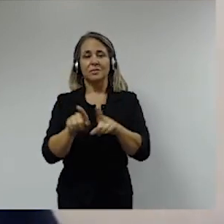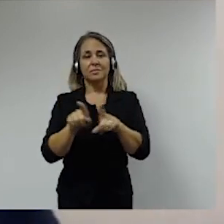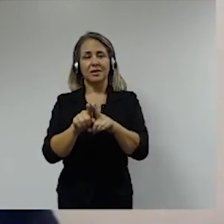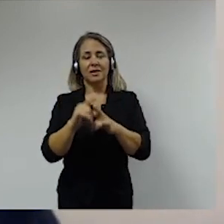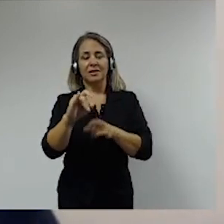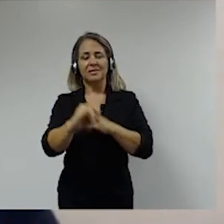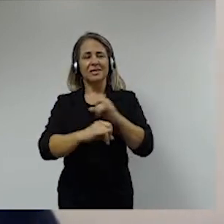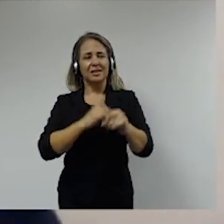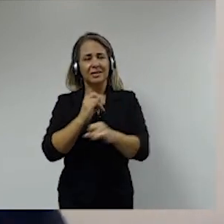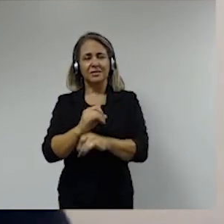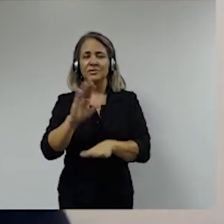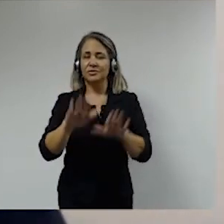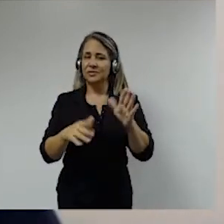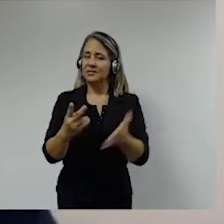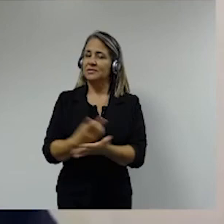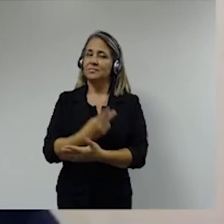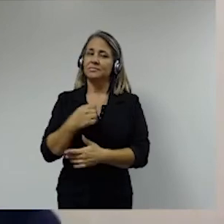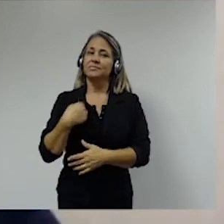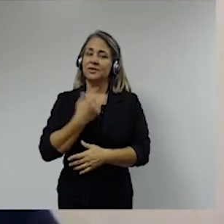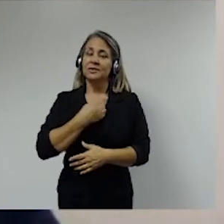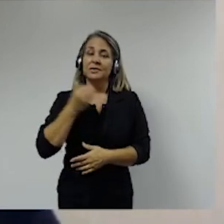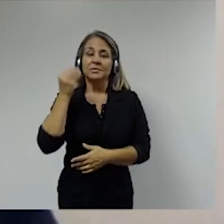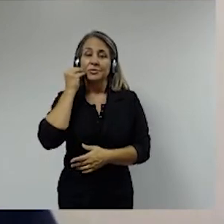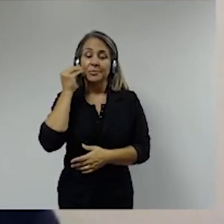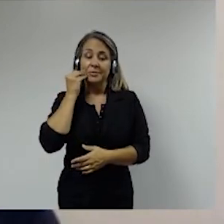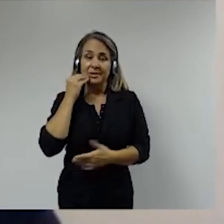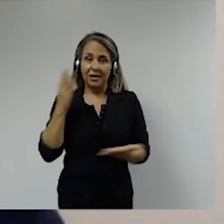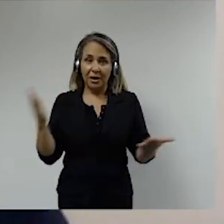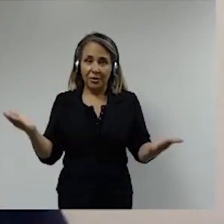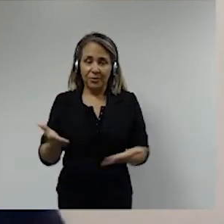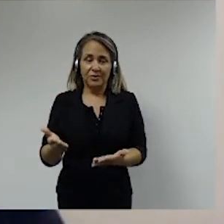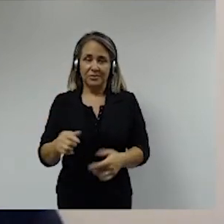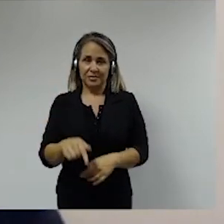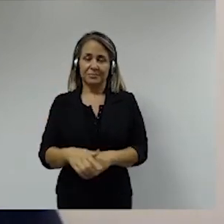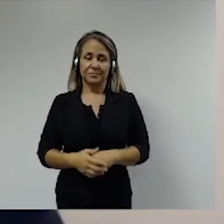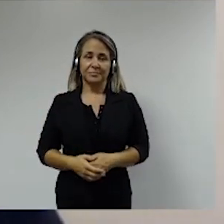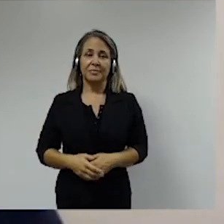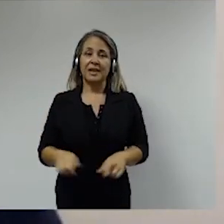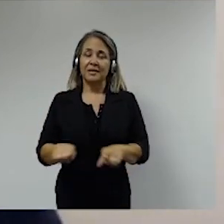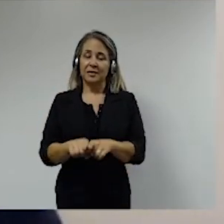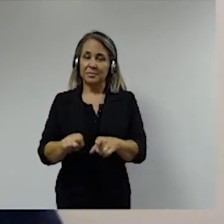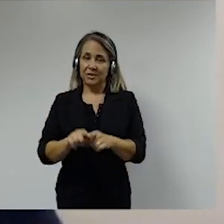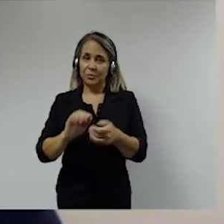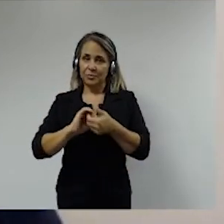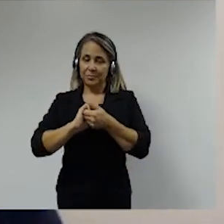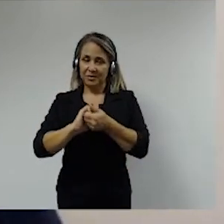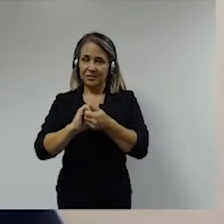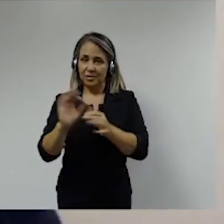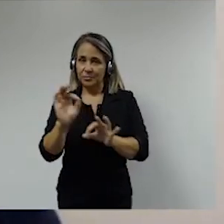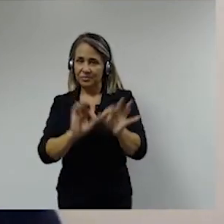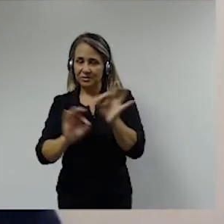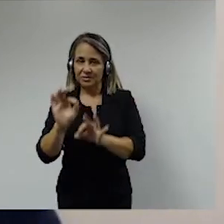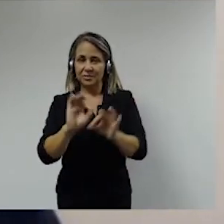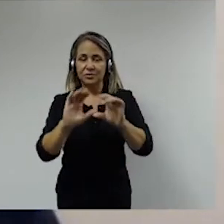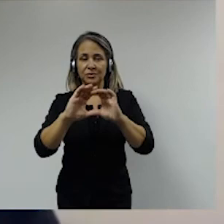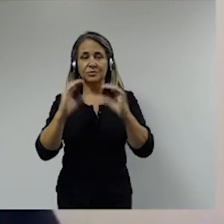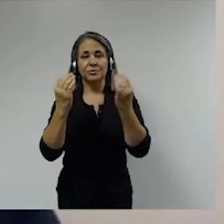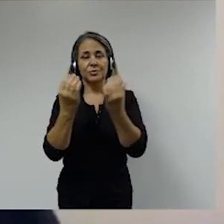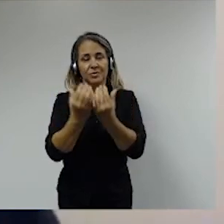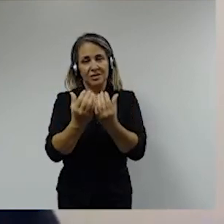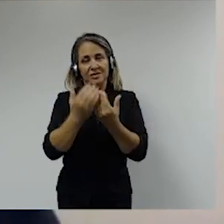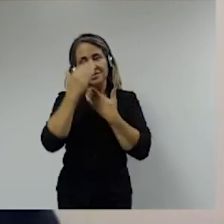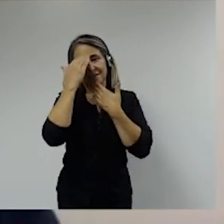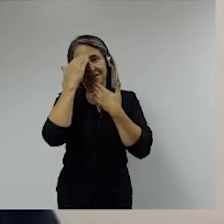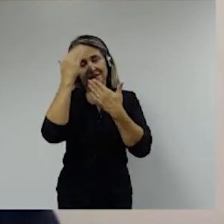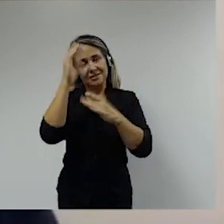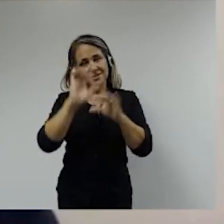trazem alguns inconvenientes que nós estamos experimentando na prática aqui. Quero cumprimentar também os organizadores do evento, agradecendo de